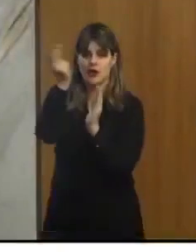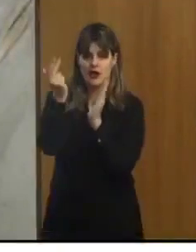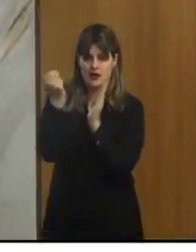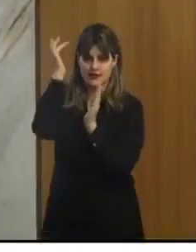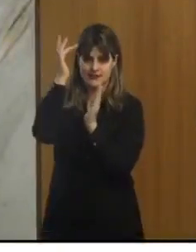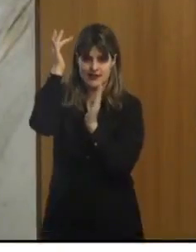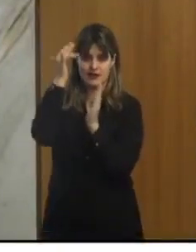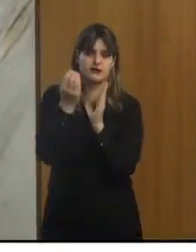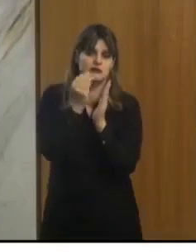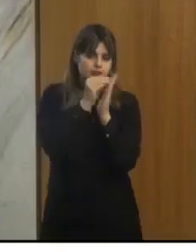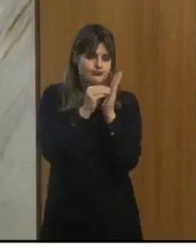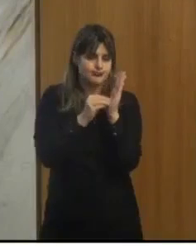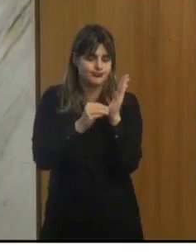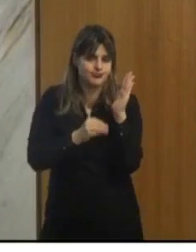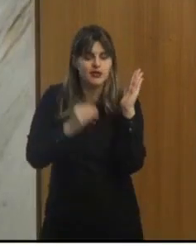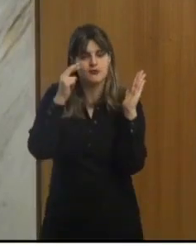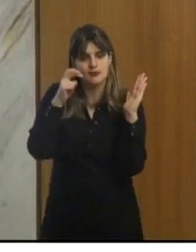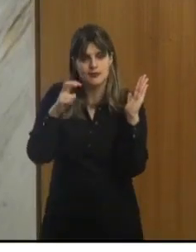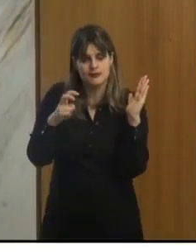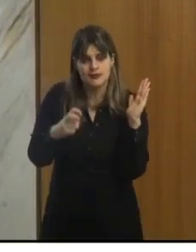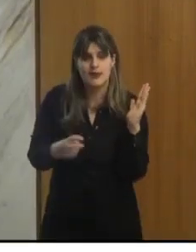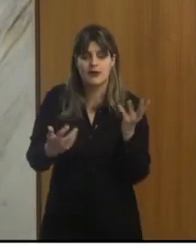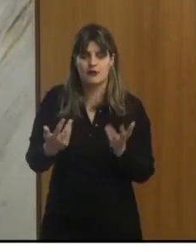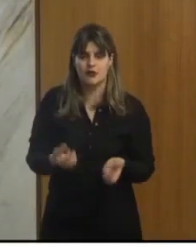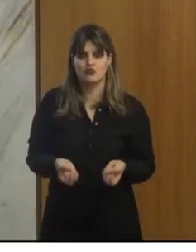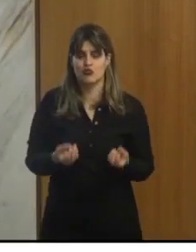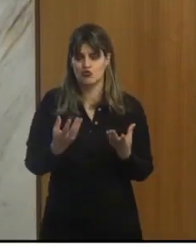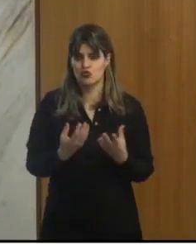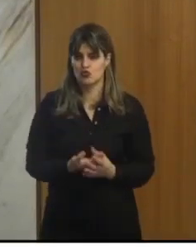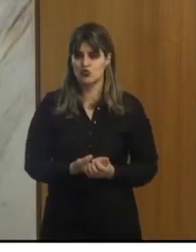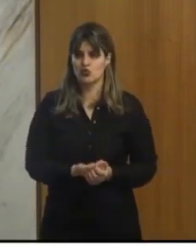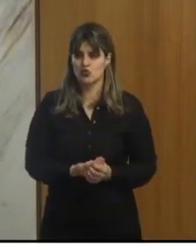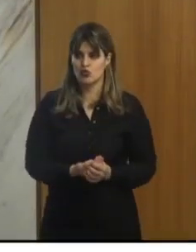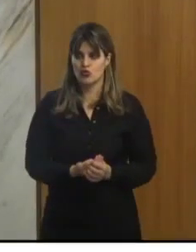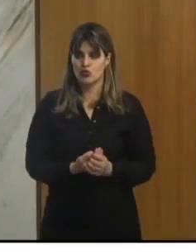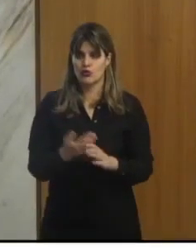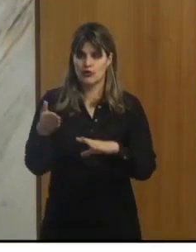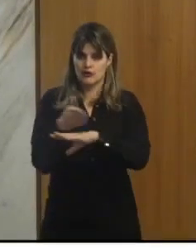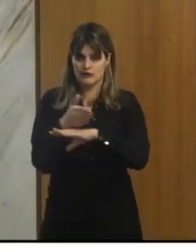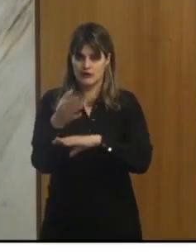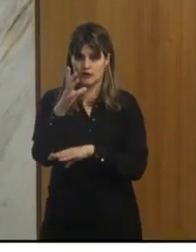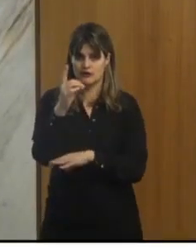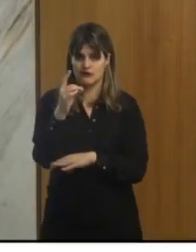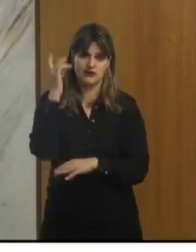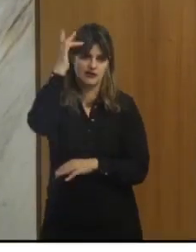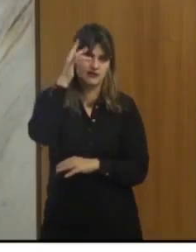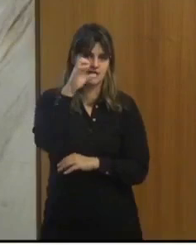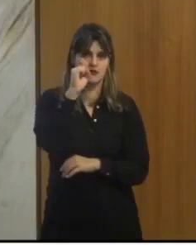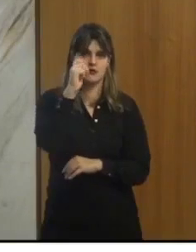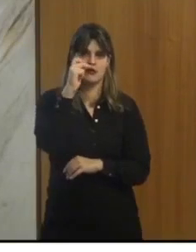e reconhecida e estudada. Aparece-nos agora, no início do século XVI, um São Gabriel, que é da Granja do